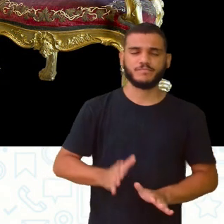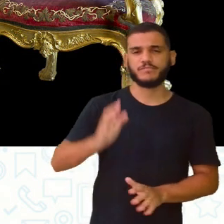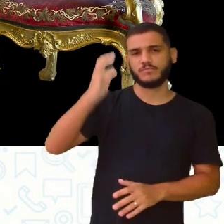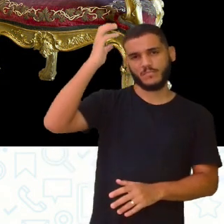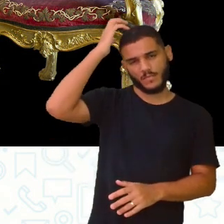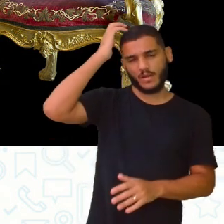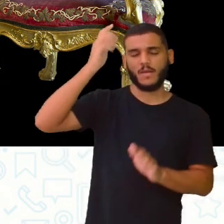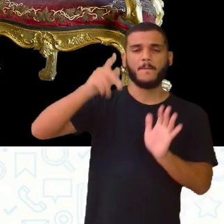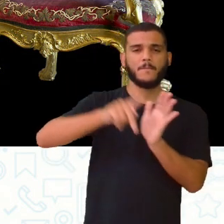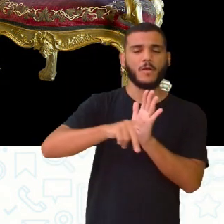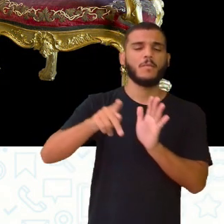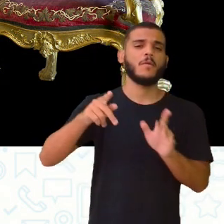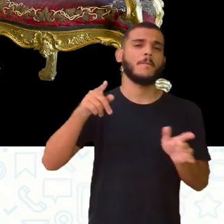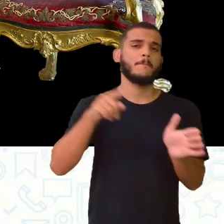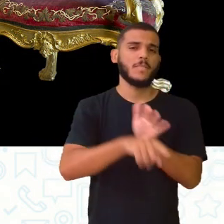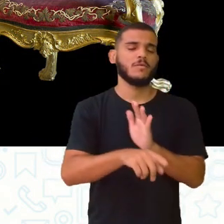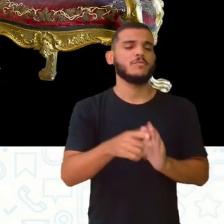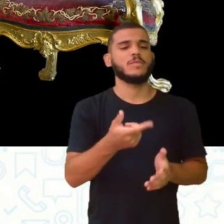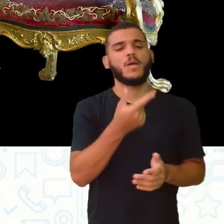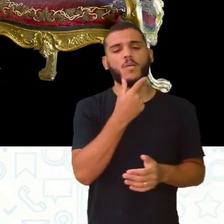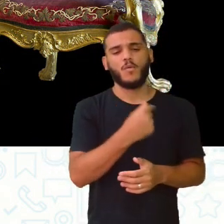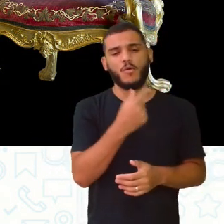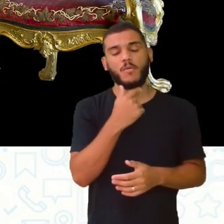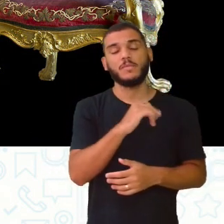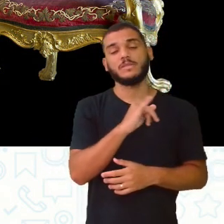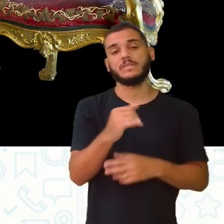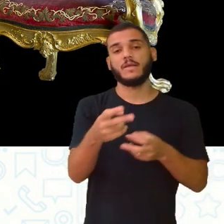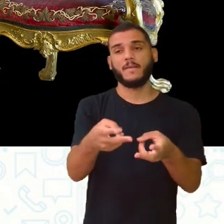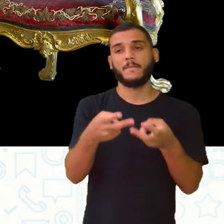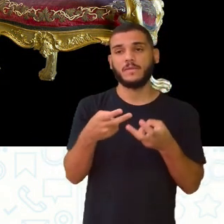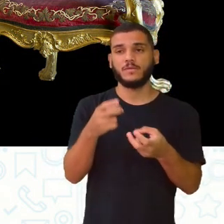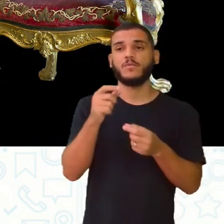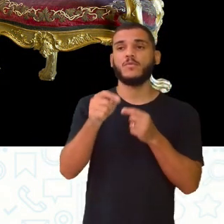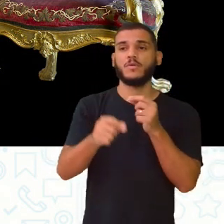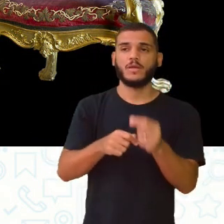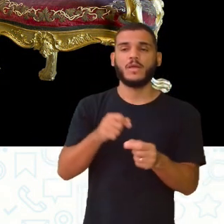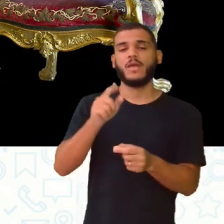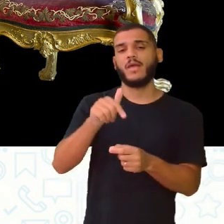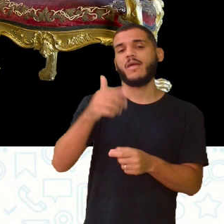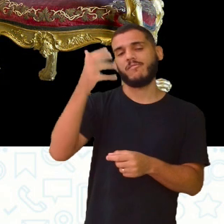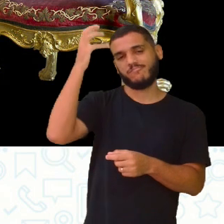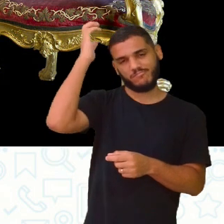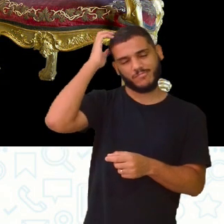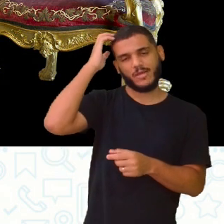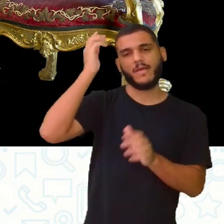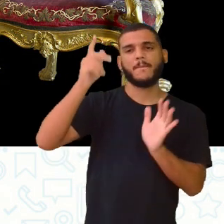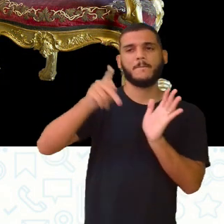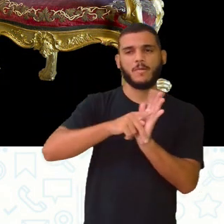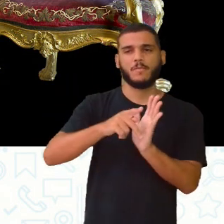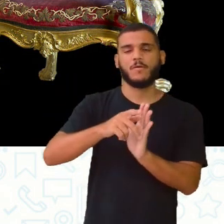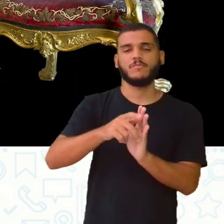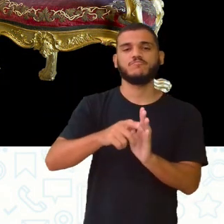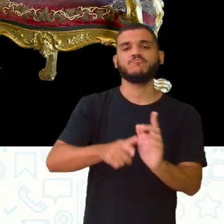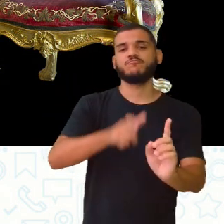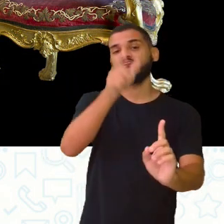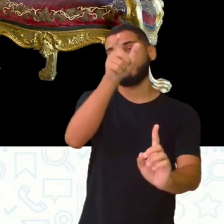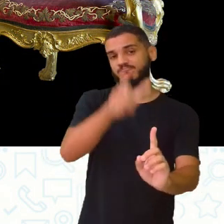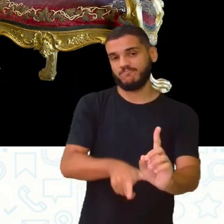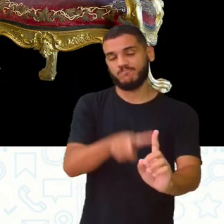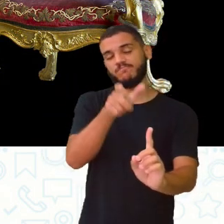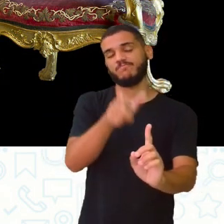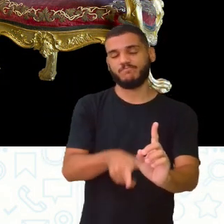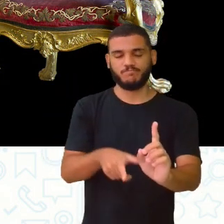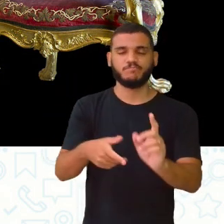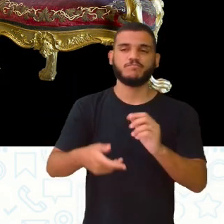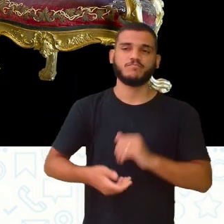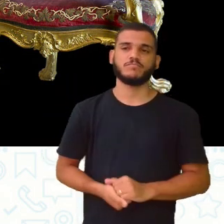foram perguntar para o rei Herodes. Nos leva a perceber o referente que é rei aí, não é? É a pessoa referente para